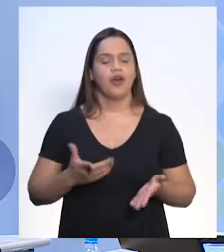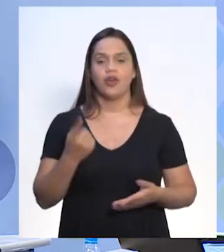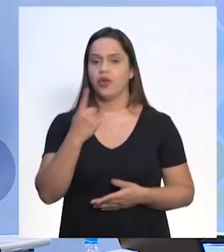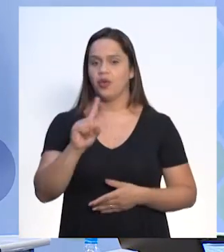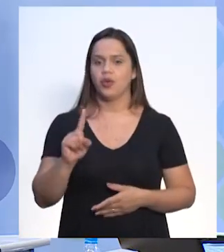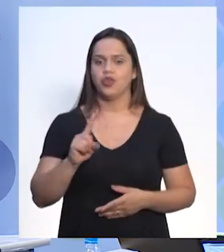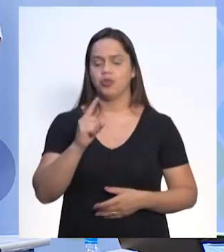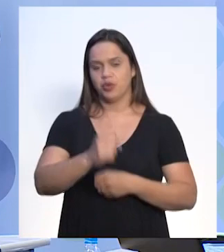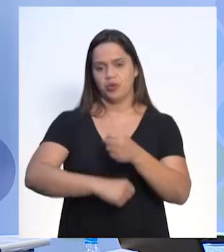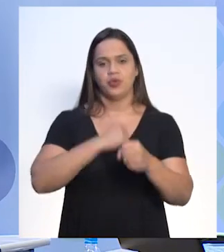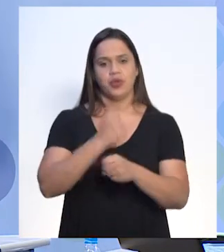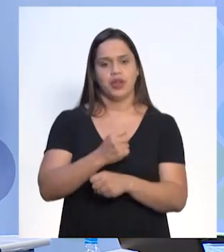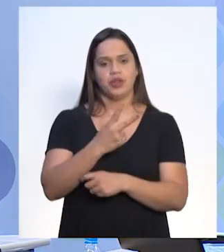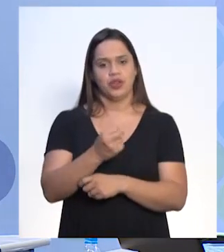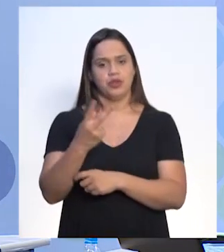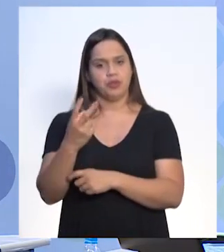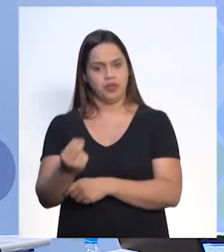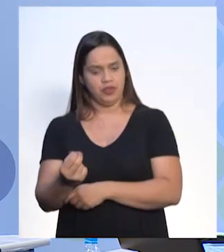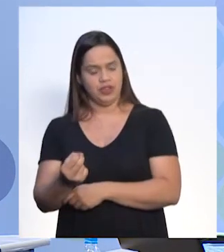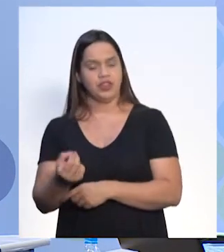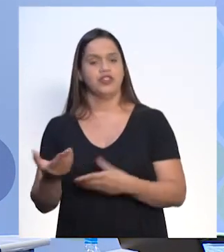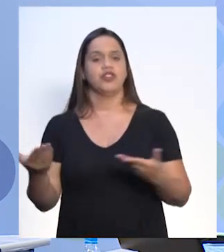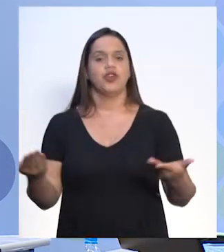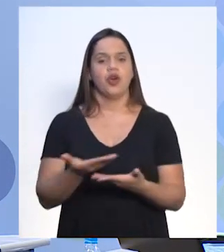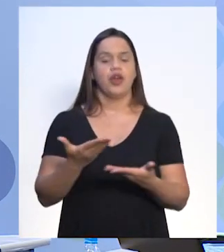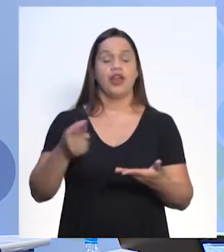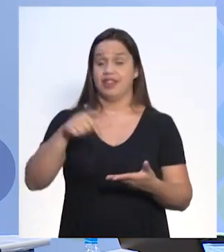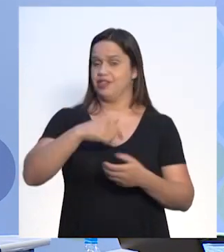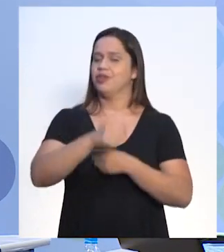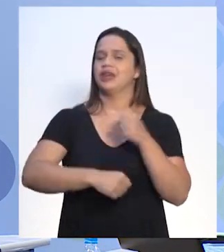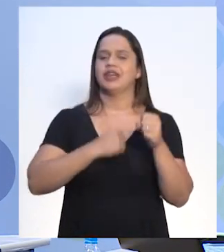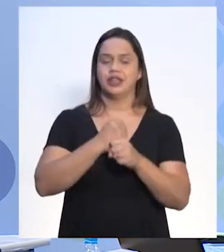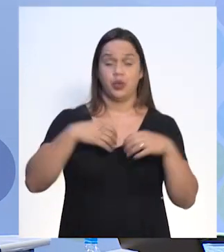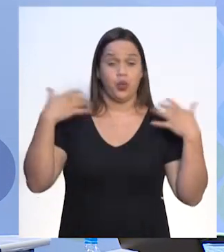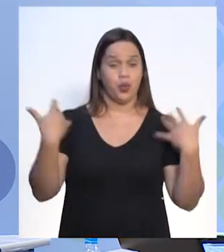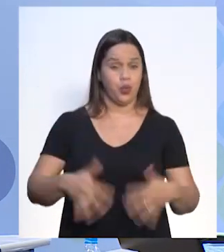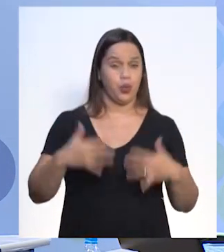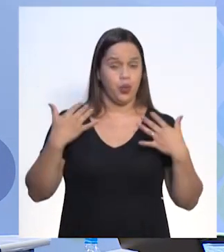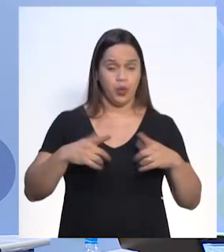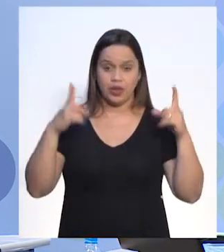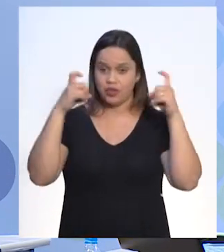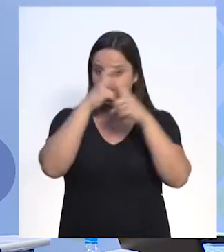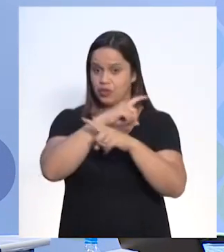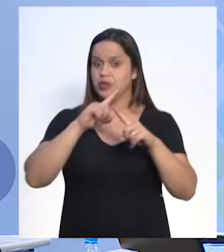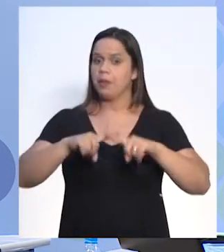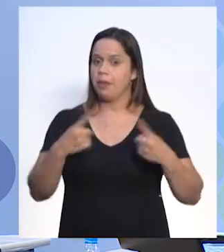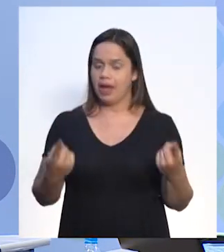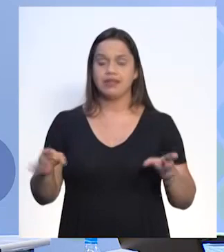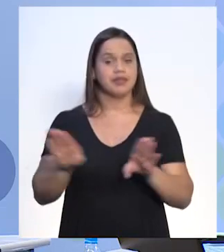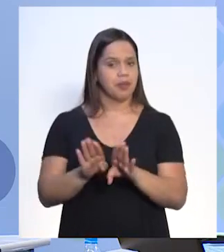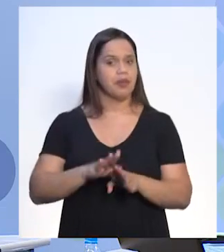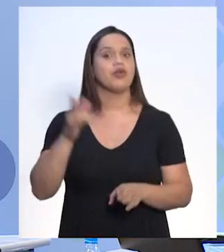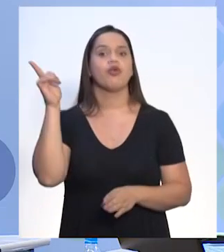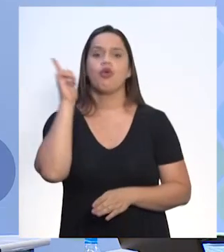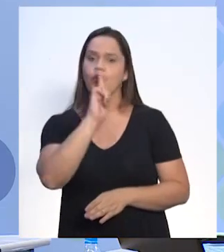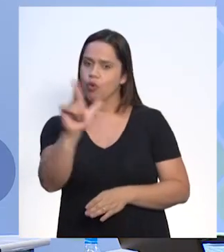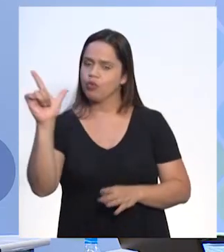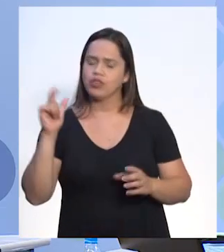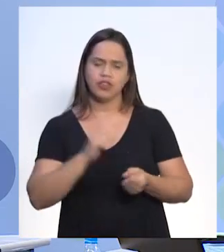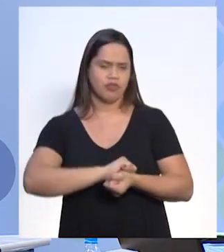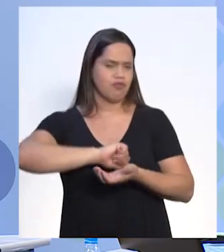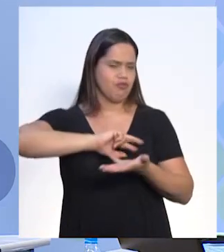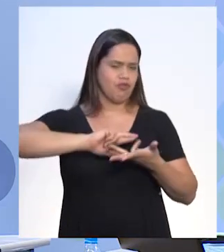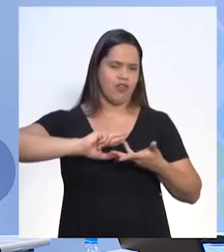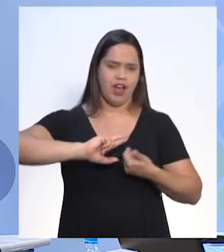aí do ano de 2020, um ano que foi difícil, né, mas que foi também de conquistas. Então, é importante a gente